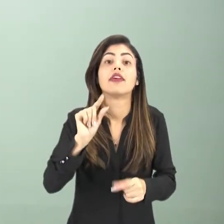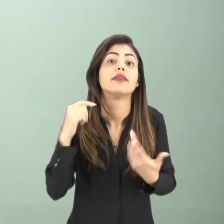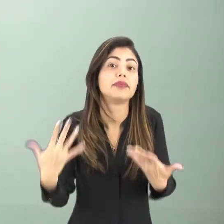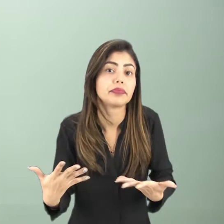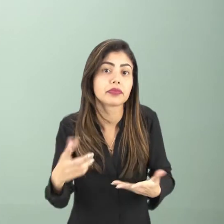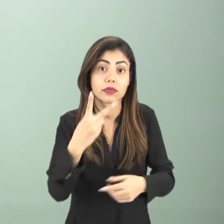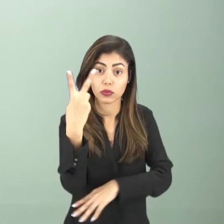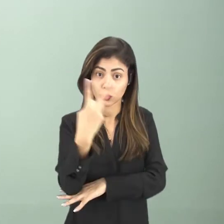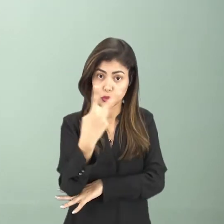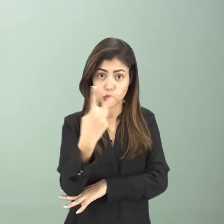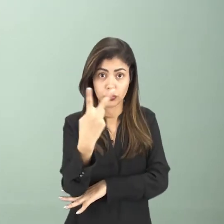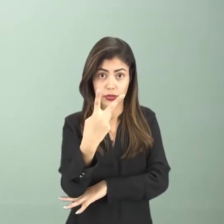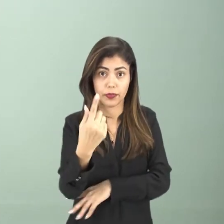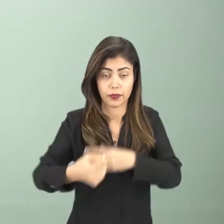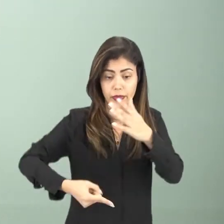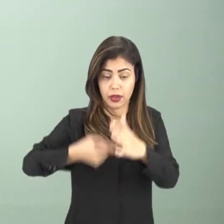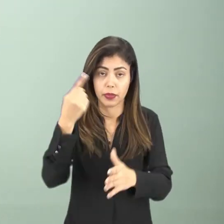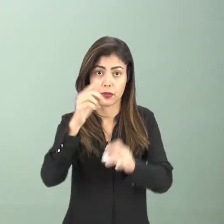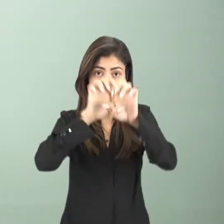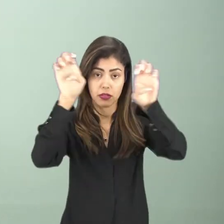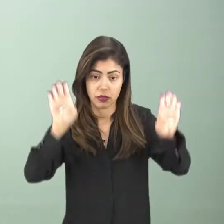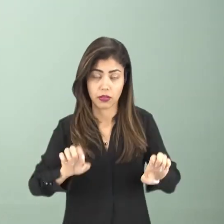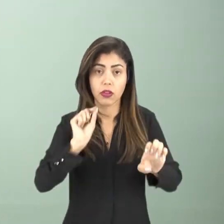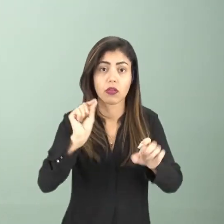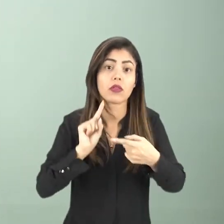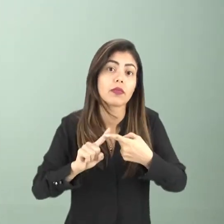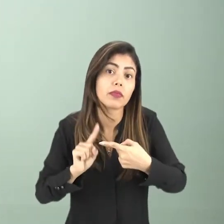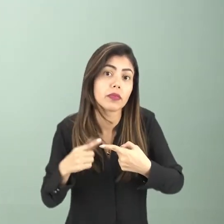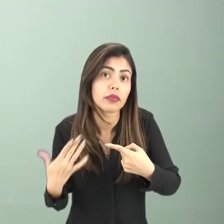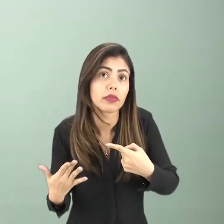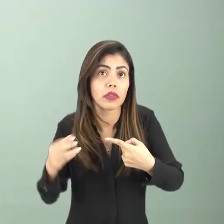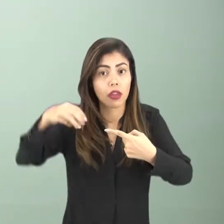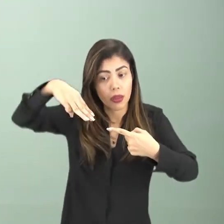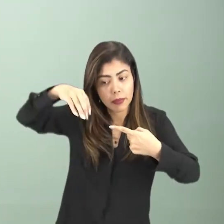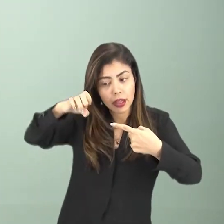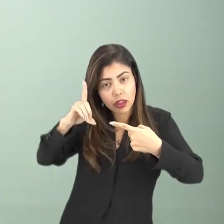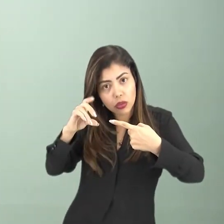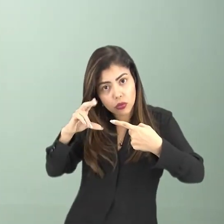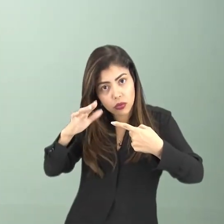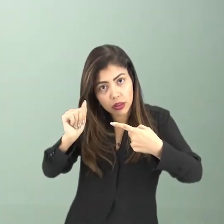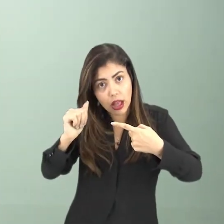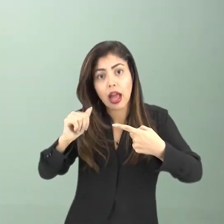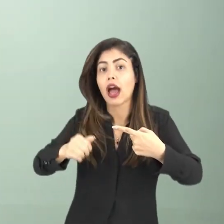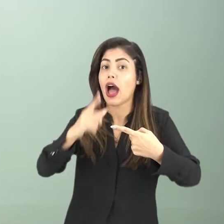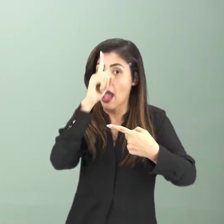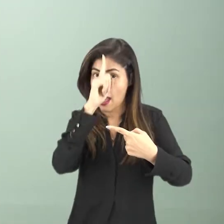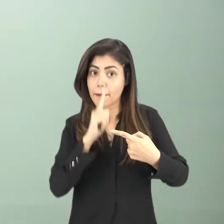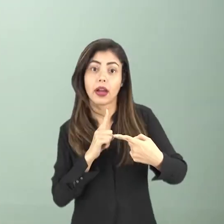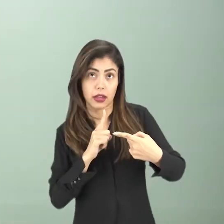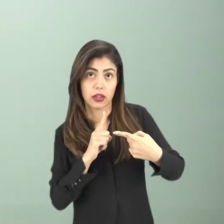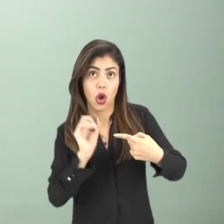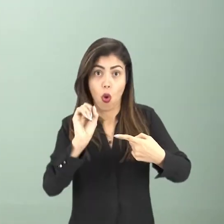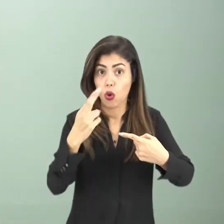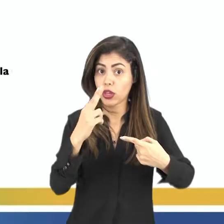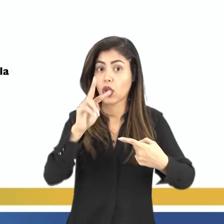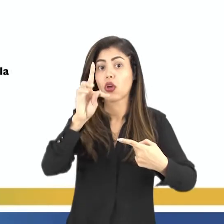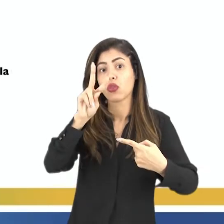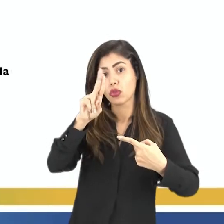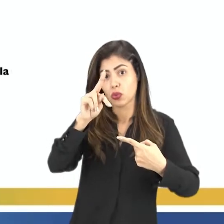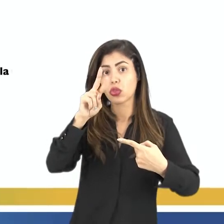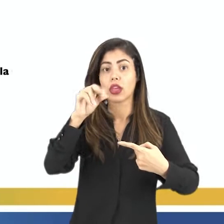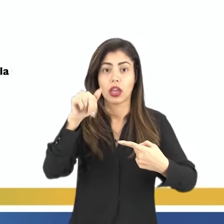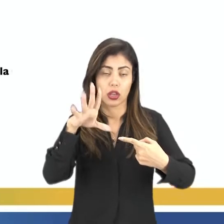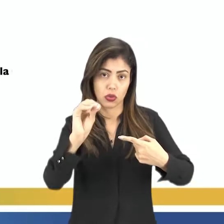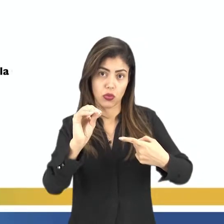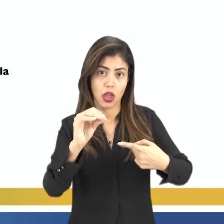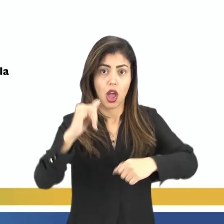2 estruturas. A primeira estrutura a gente vai chamar de medula óssea amarela ou tutano, que é rica